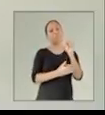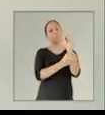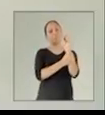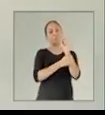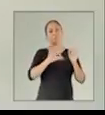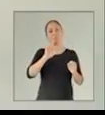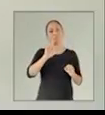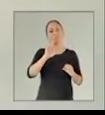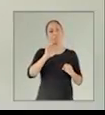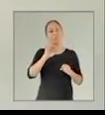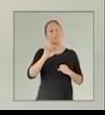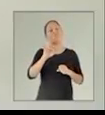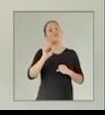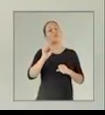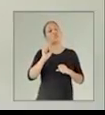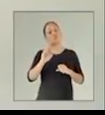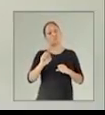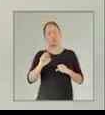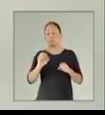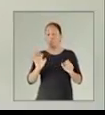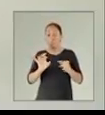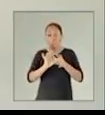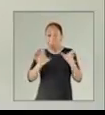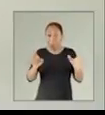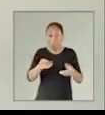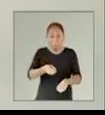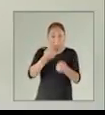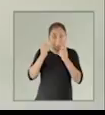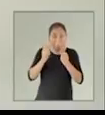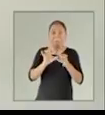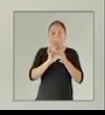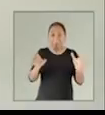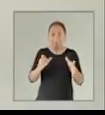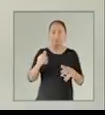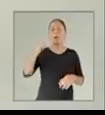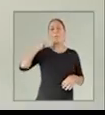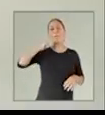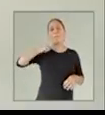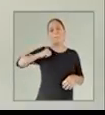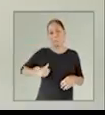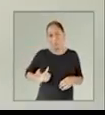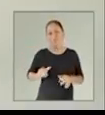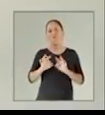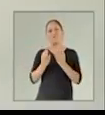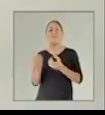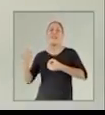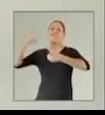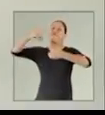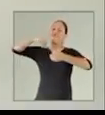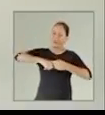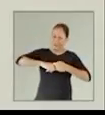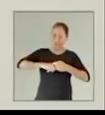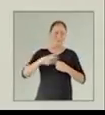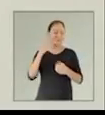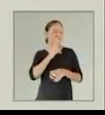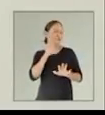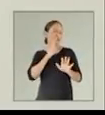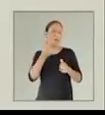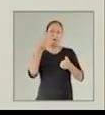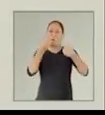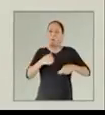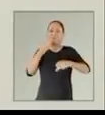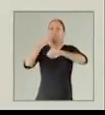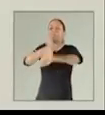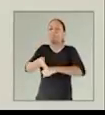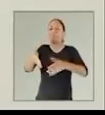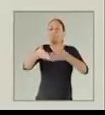o Bolsa Família voltará a ser pago automaticamente sem que seja preciso tomar qualquer providência adicional. Há também um